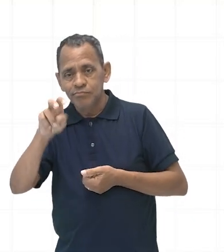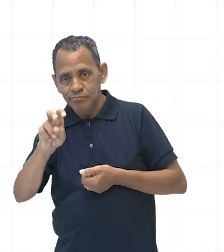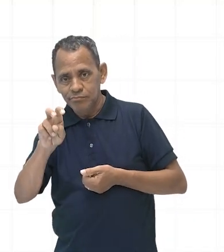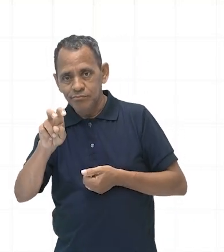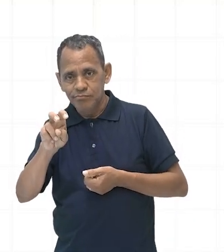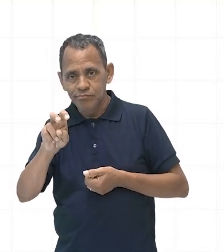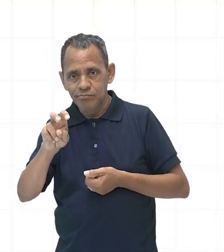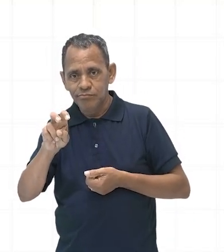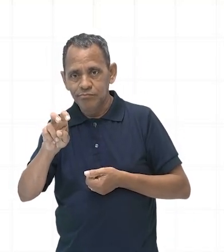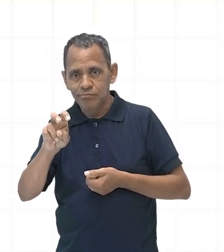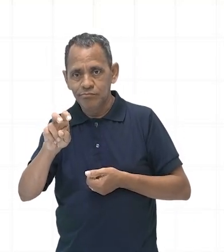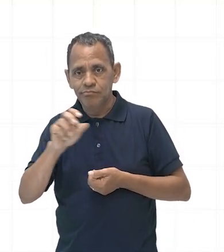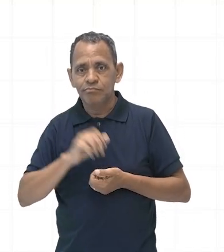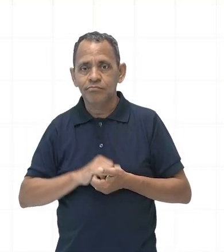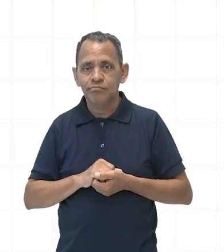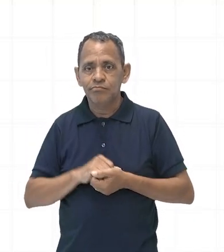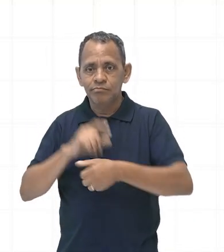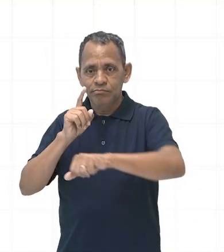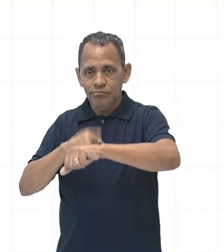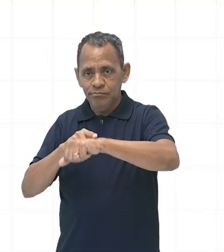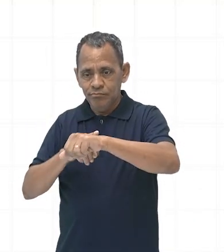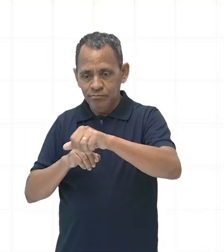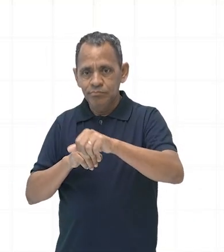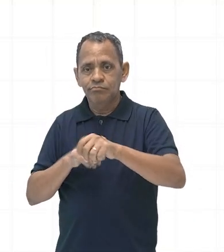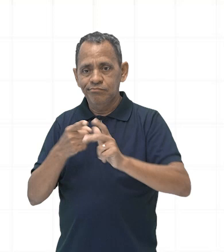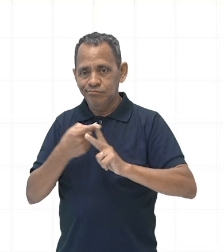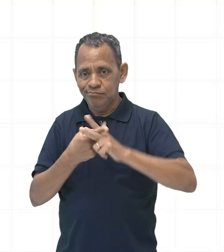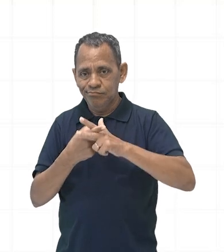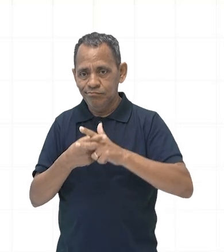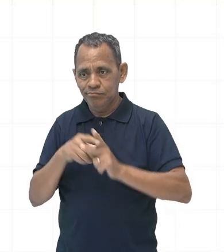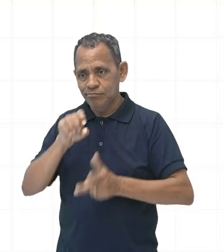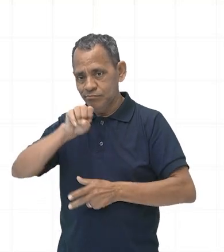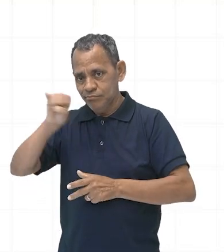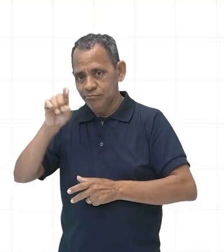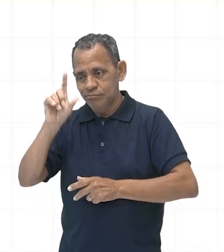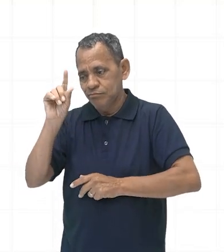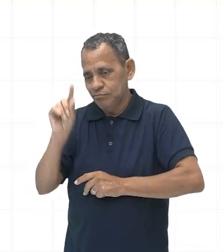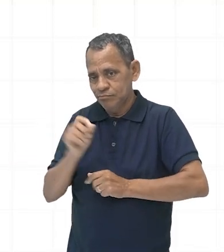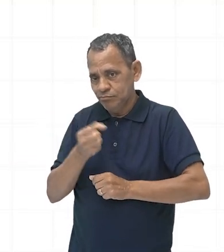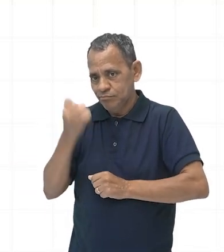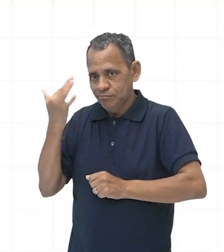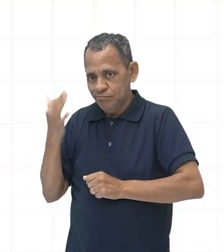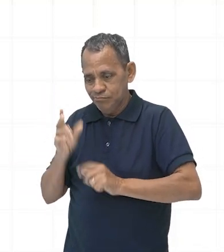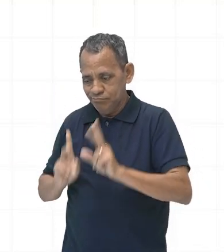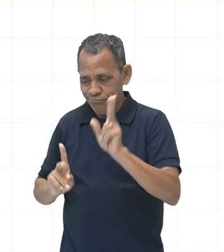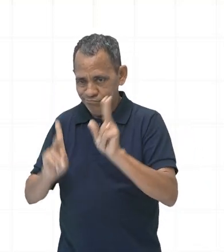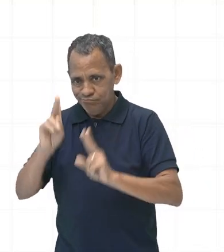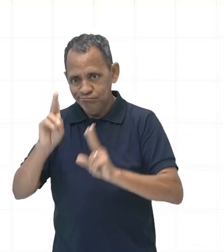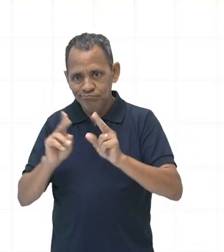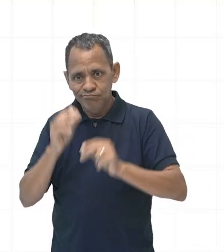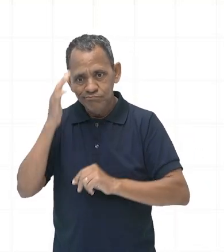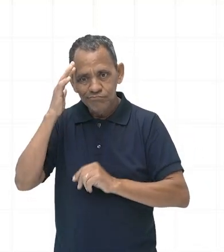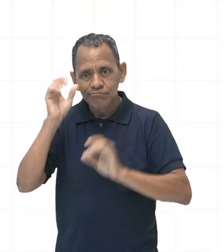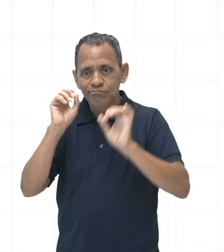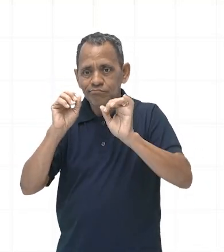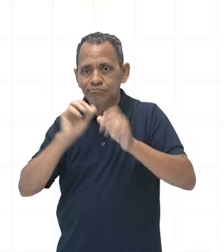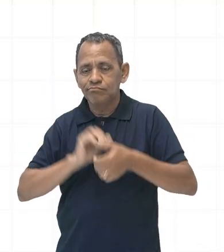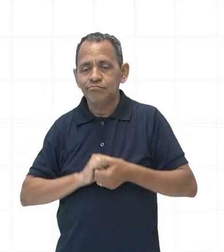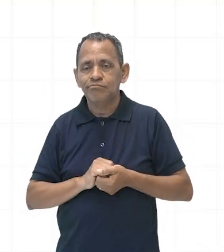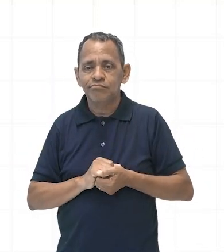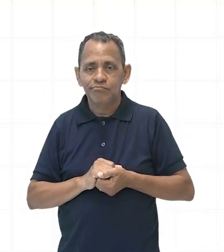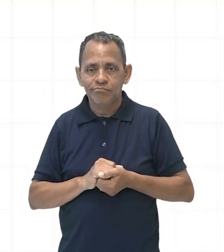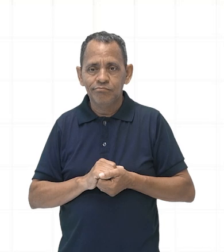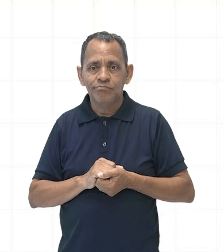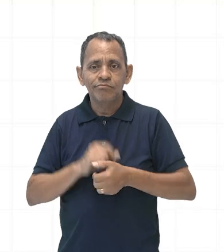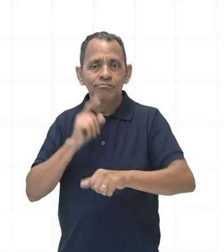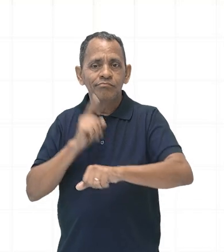75, o tempo de edição, se eu diminuir a quantidade de cortes, o que vai acontecer com o